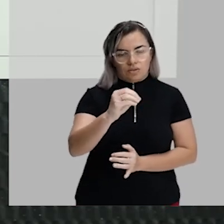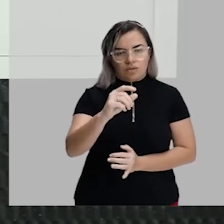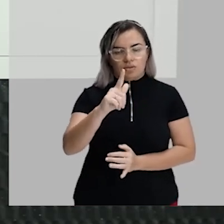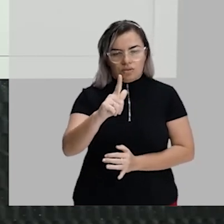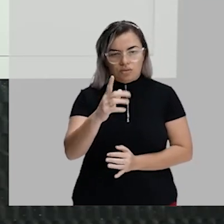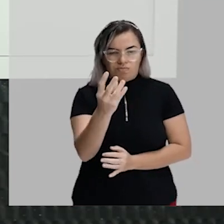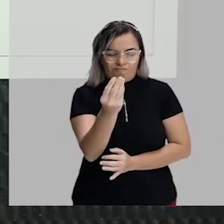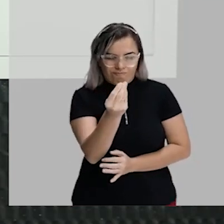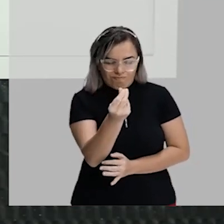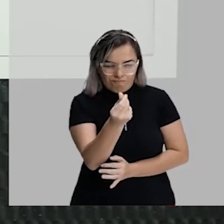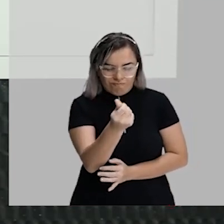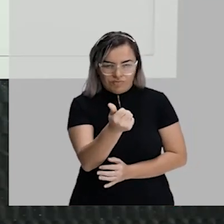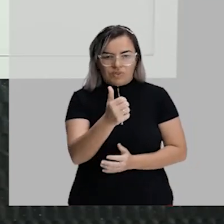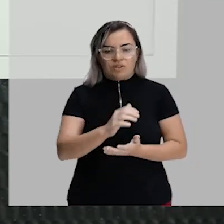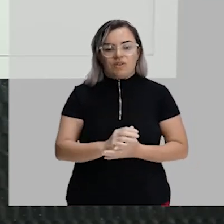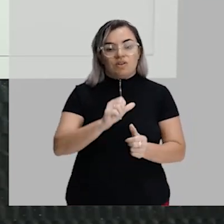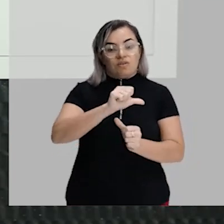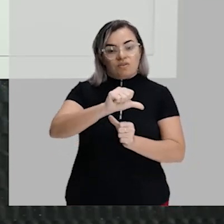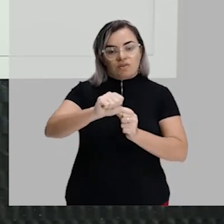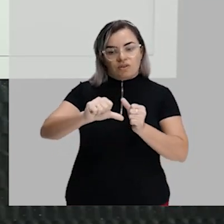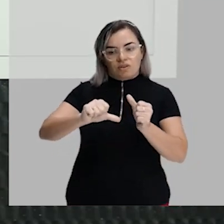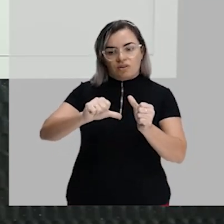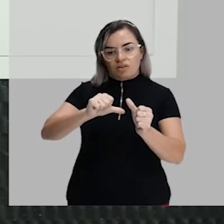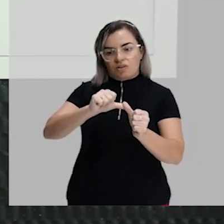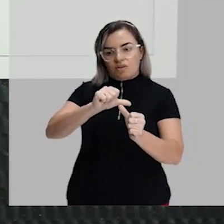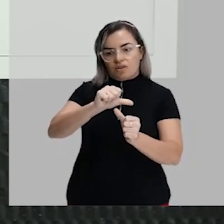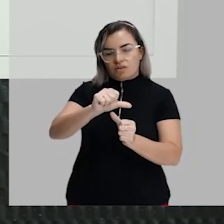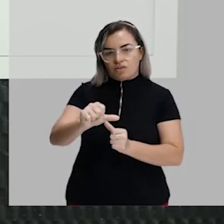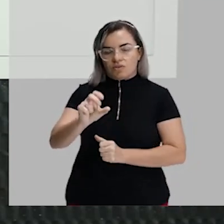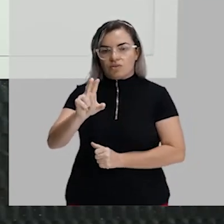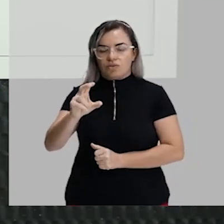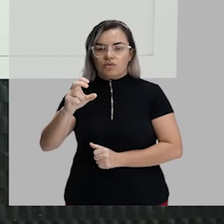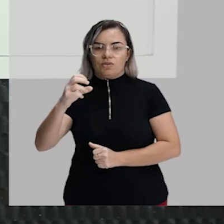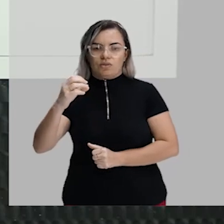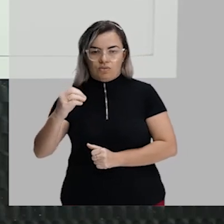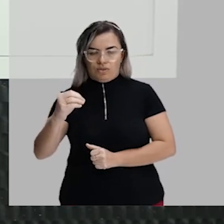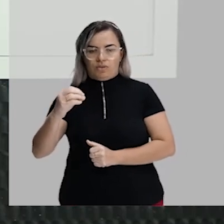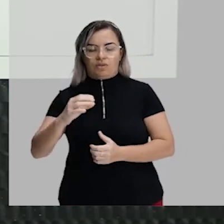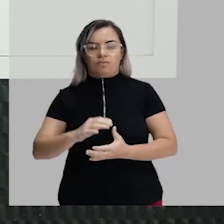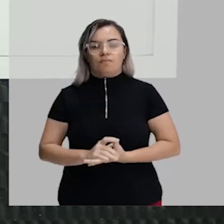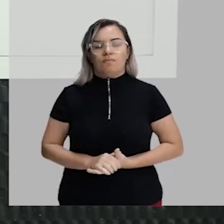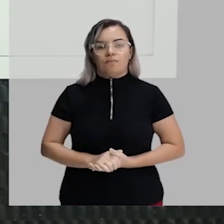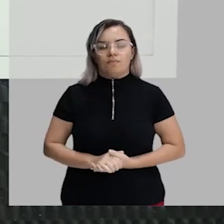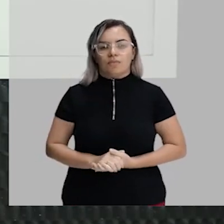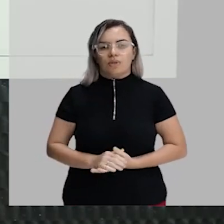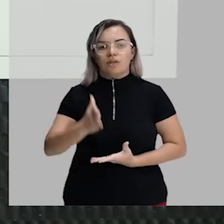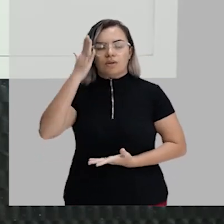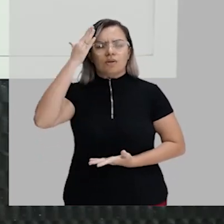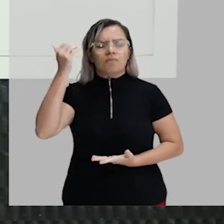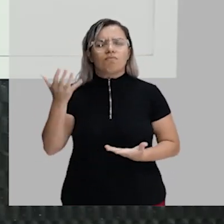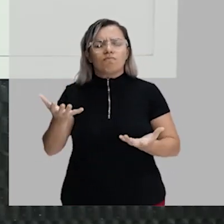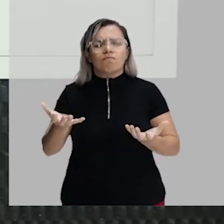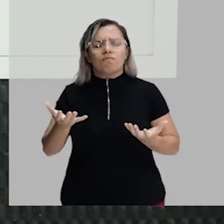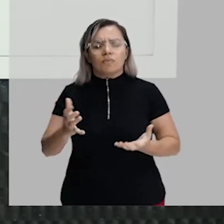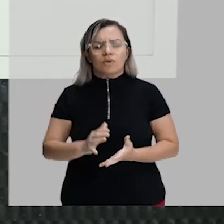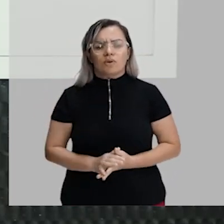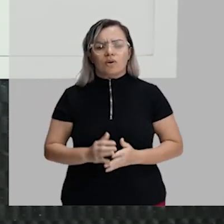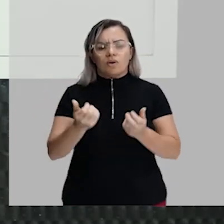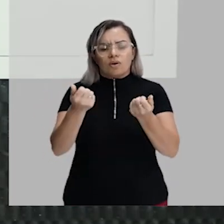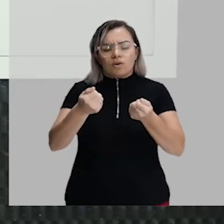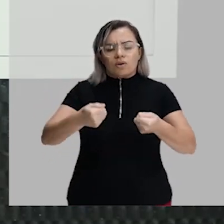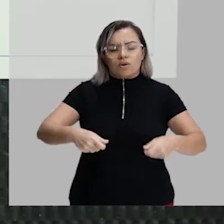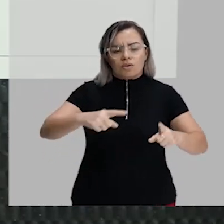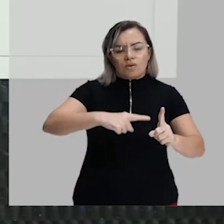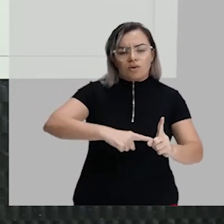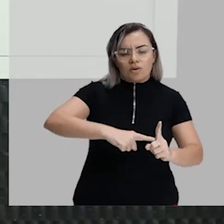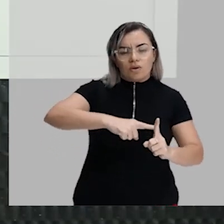certo? Com uma variação de 50, né? Isso foi de 20 para 70, então a variação é 50. Então ele quer saber qual é a capacidade térmica e qual é